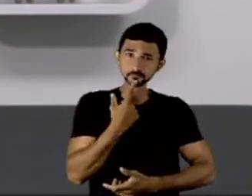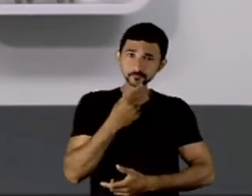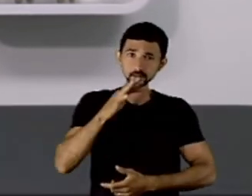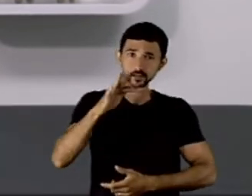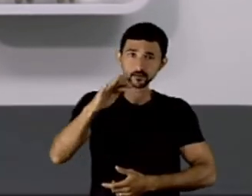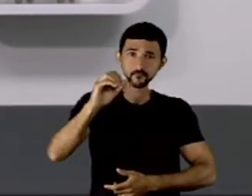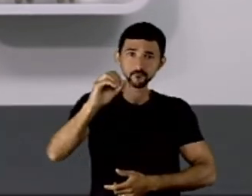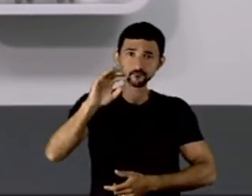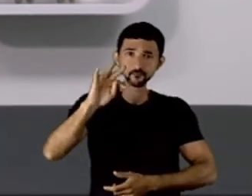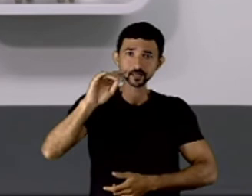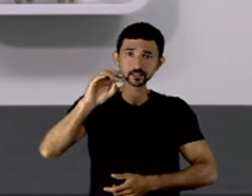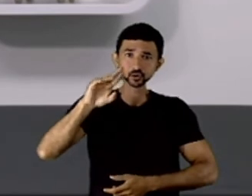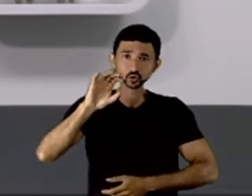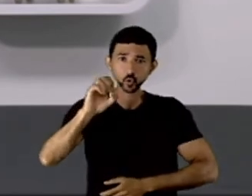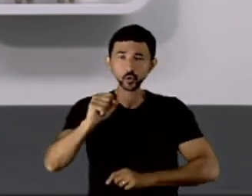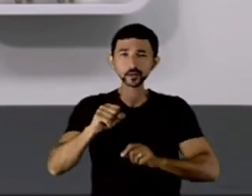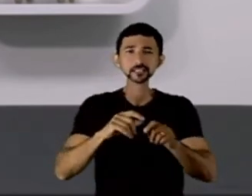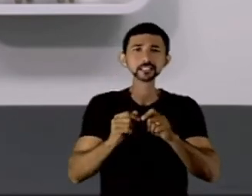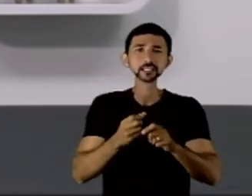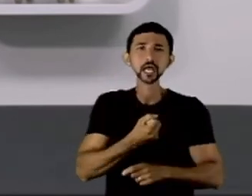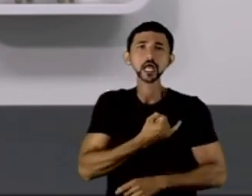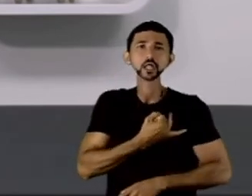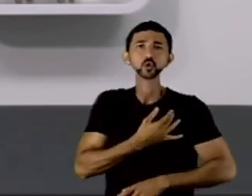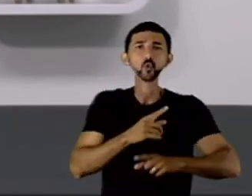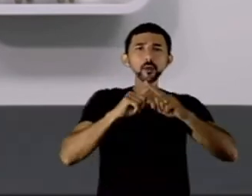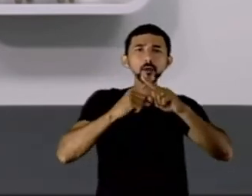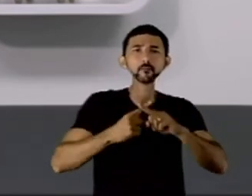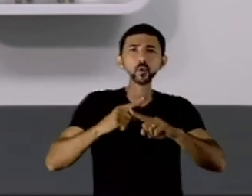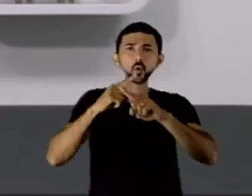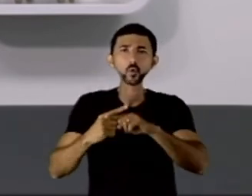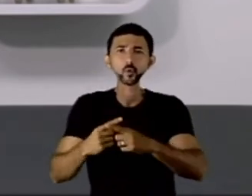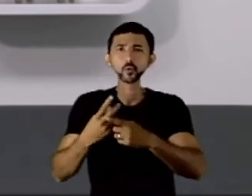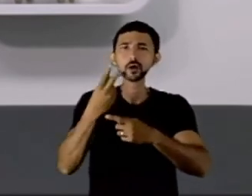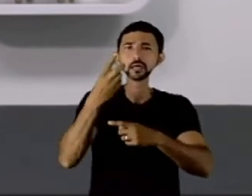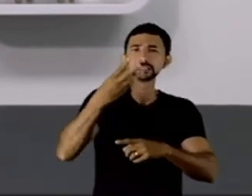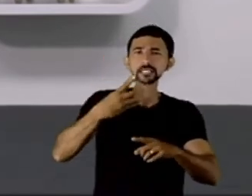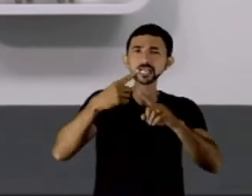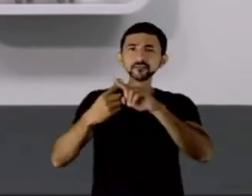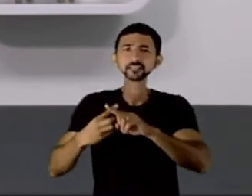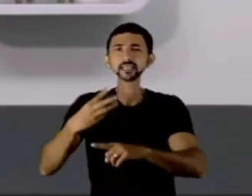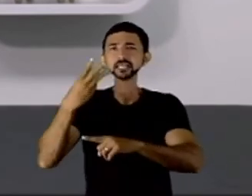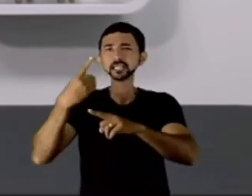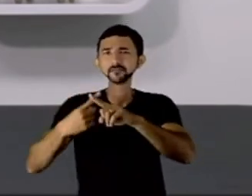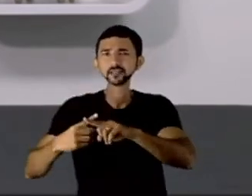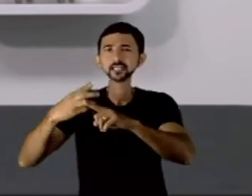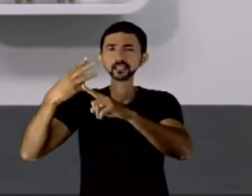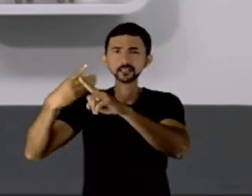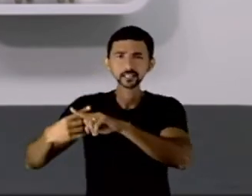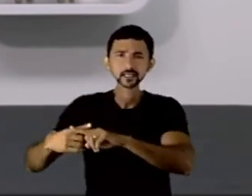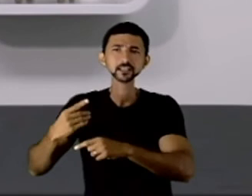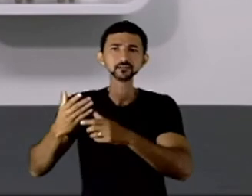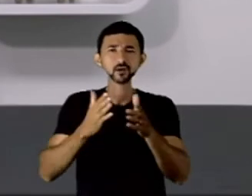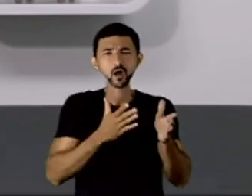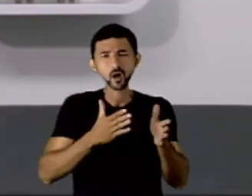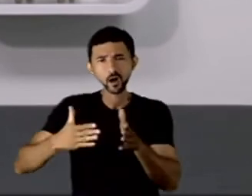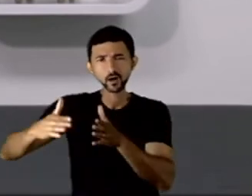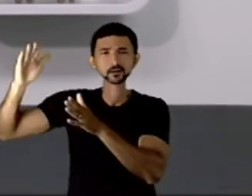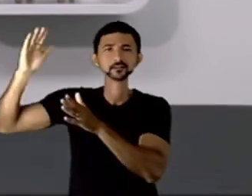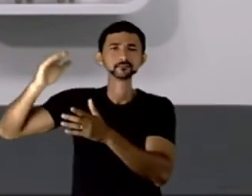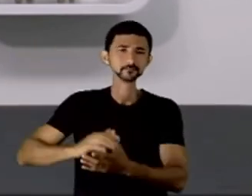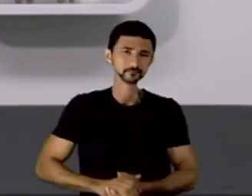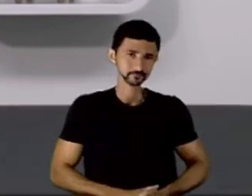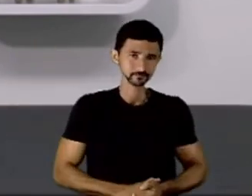Fatores iguais são números iguais que se multiplicam. 3 vezes 3 vezes 3 vezes 3 vezes 3 vezes 3 e vai